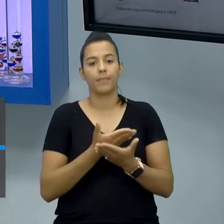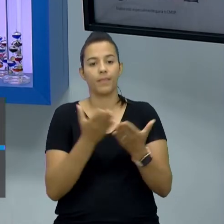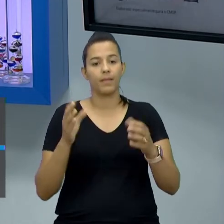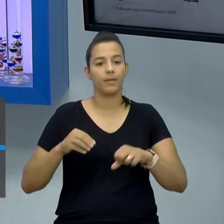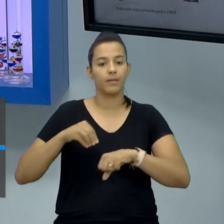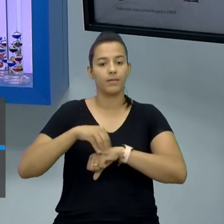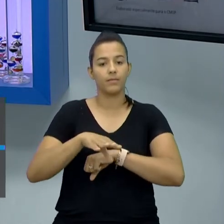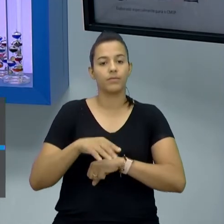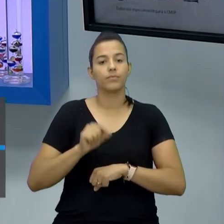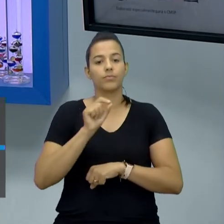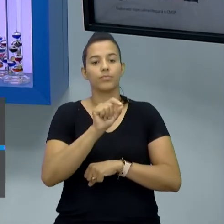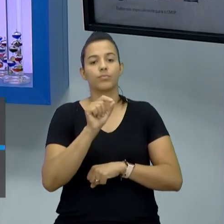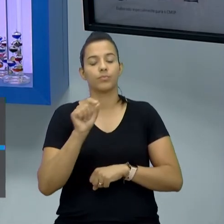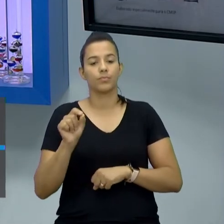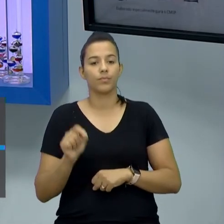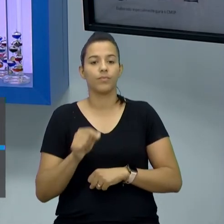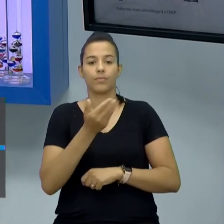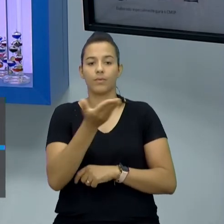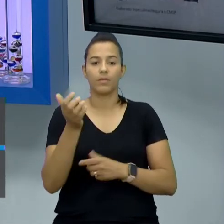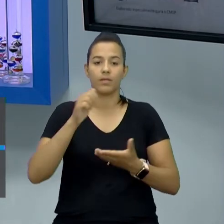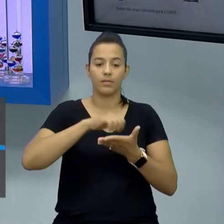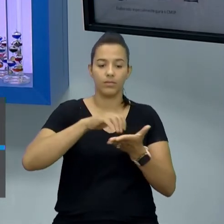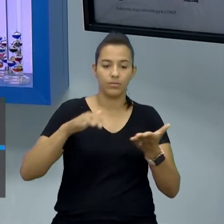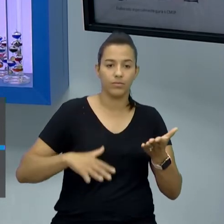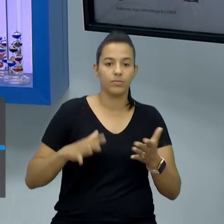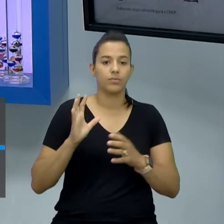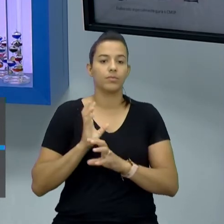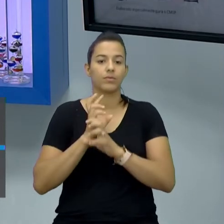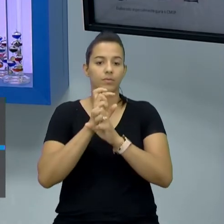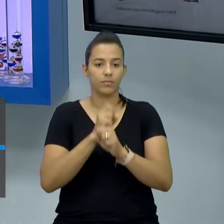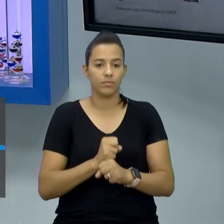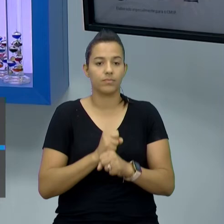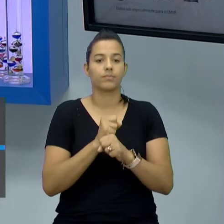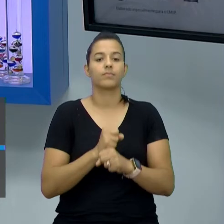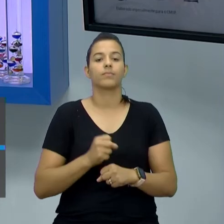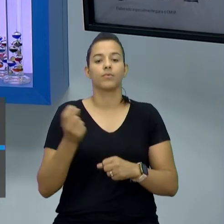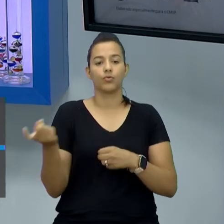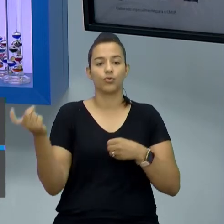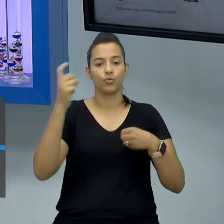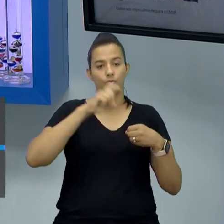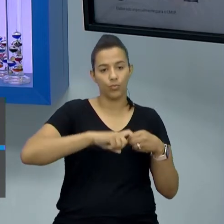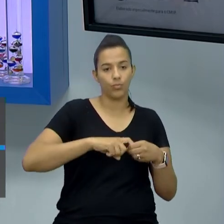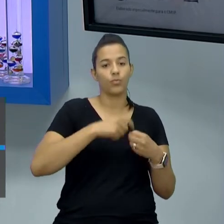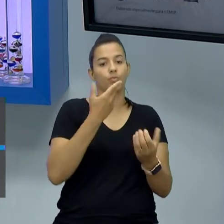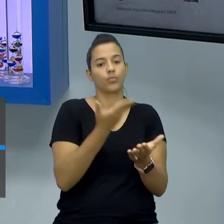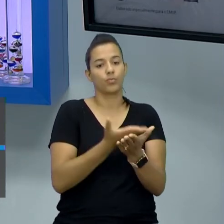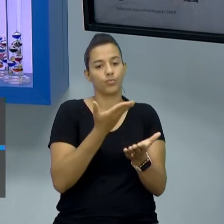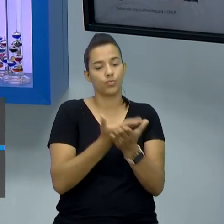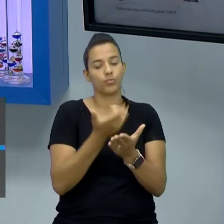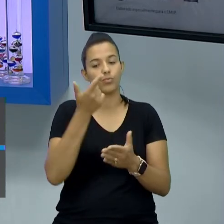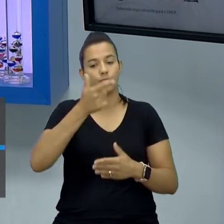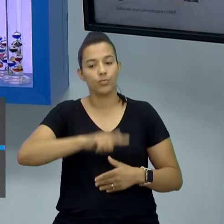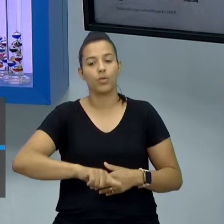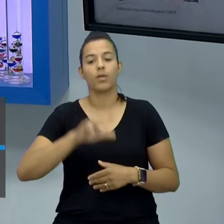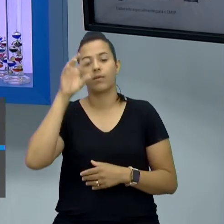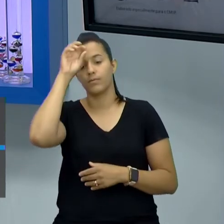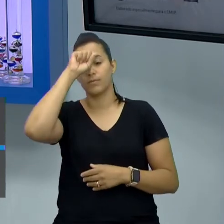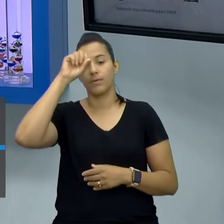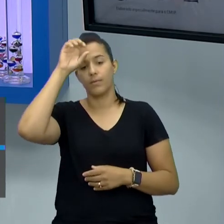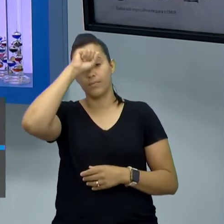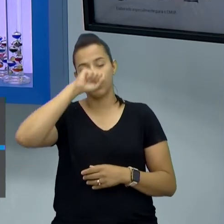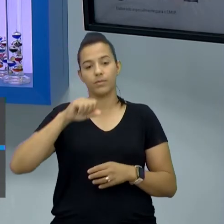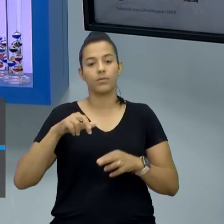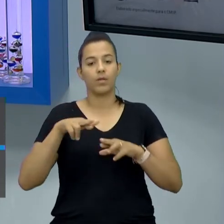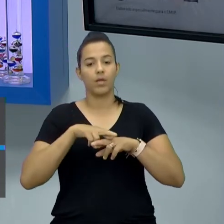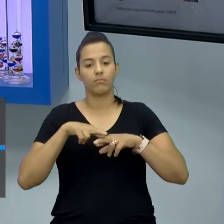dica é, façam os exercícios, façam os cálculos e refaçam de novo. Porque assim que você vai aprender a